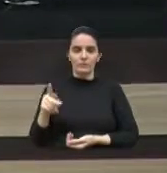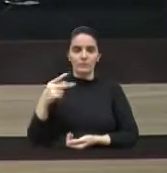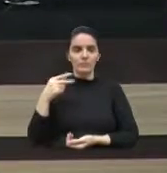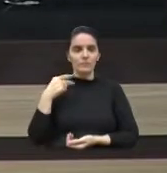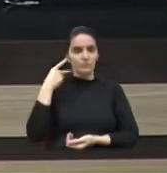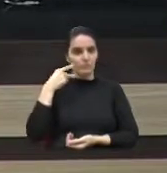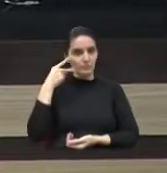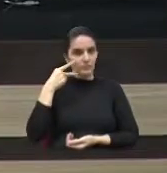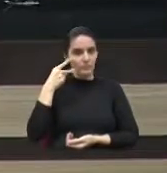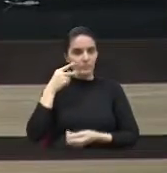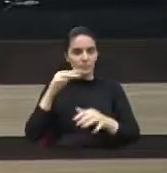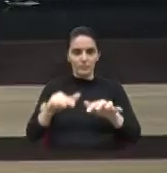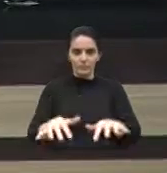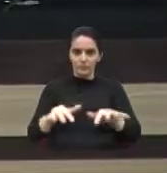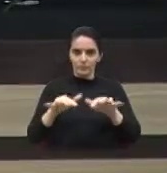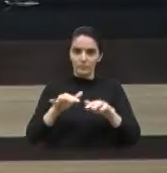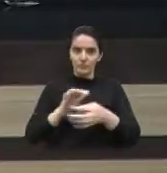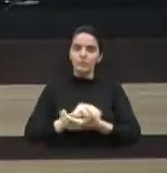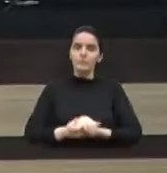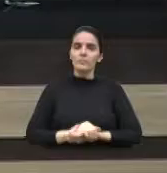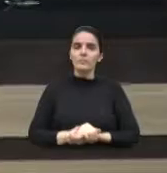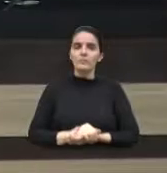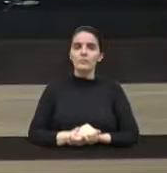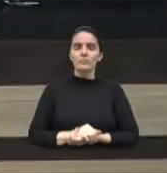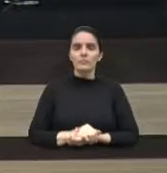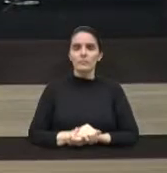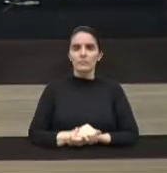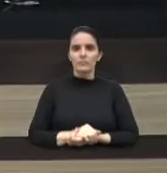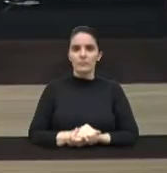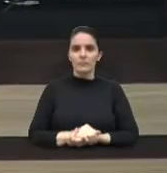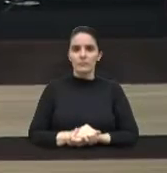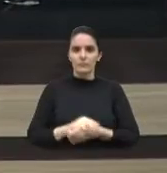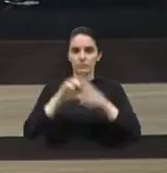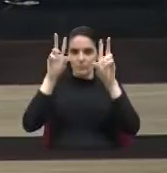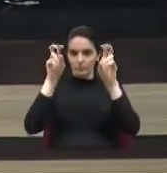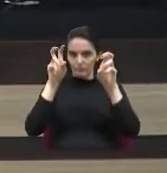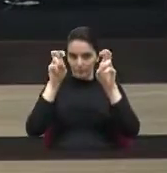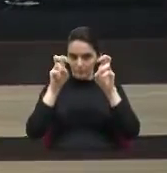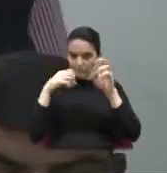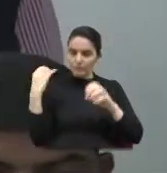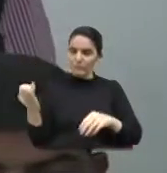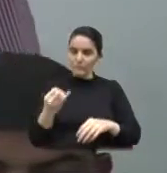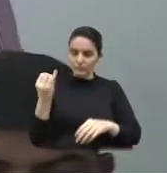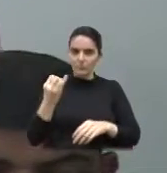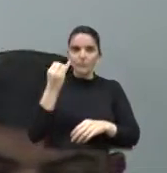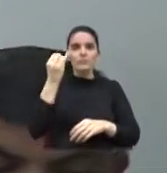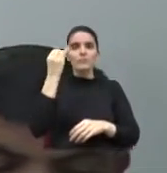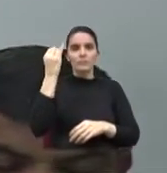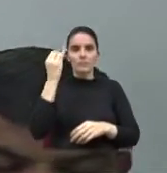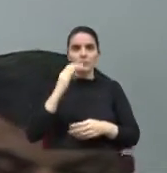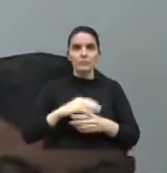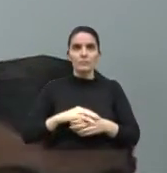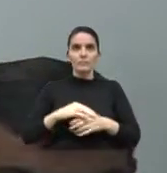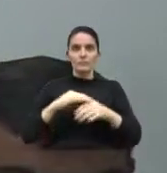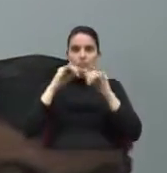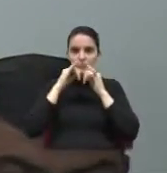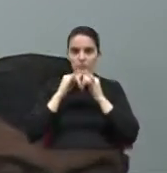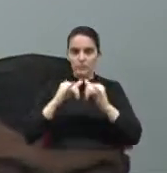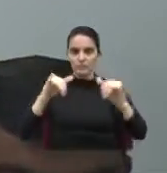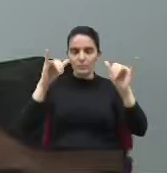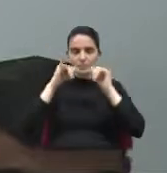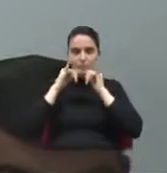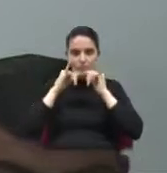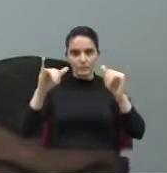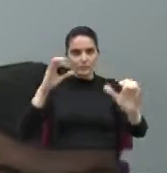senhores vereadores, público presente, é um assunto realmente bastante importante, publicidade nos meios de